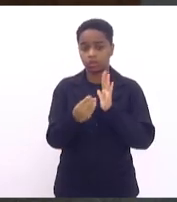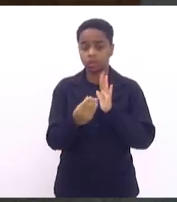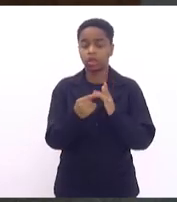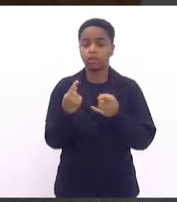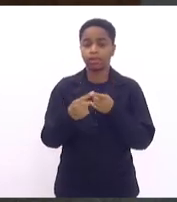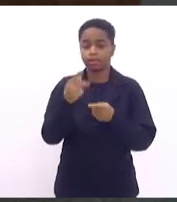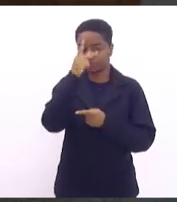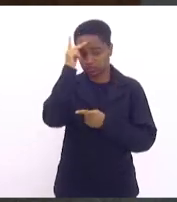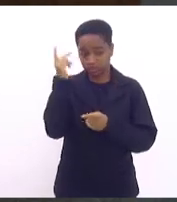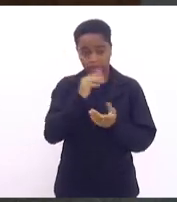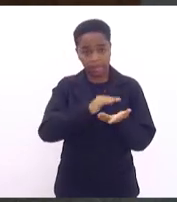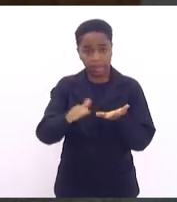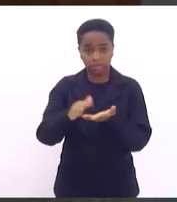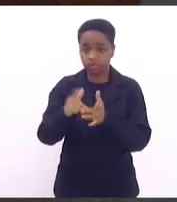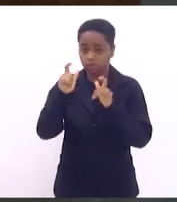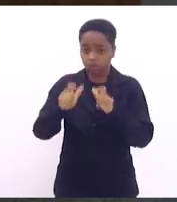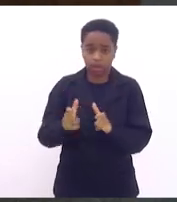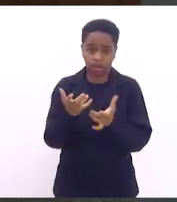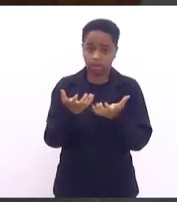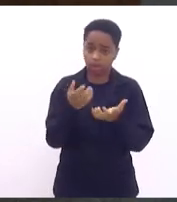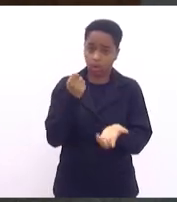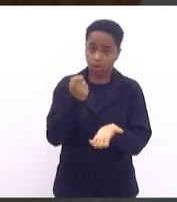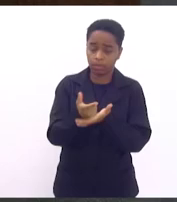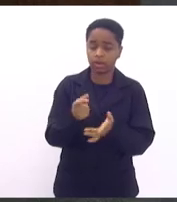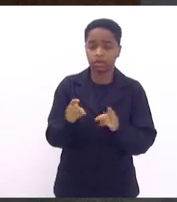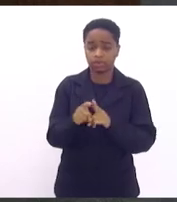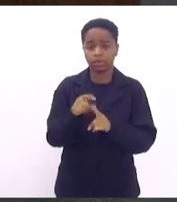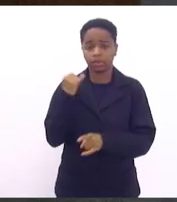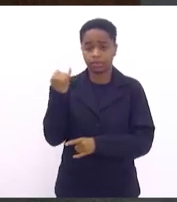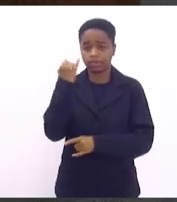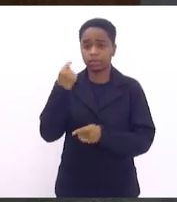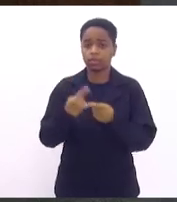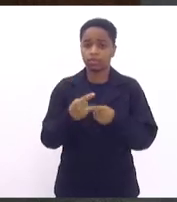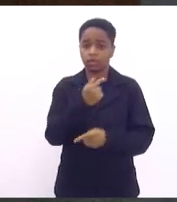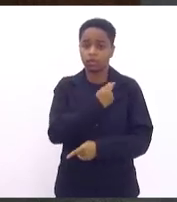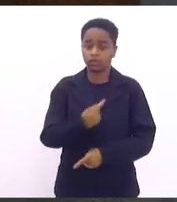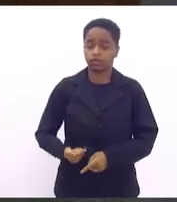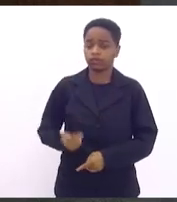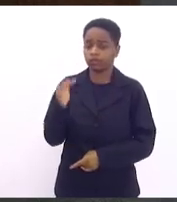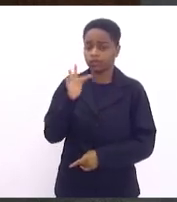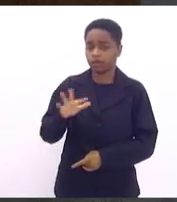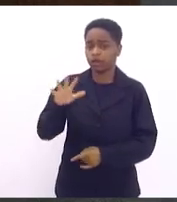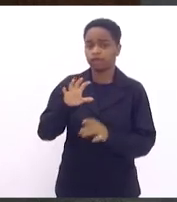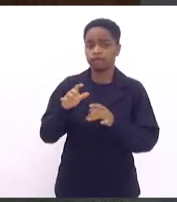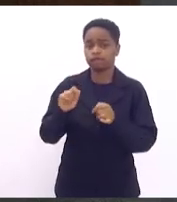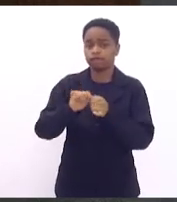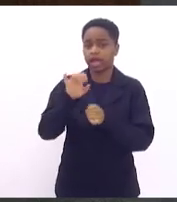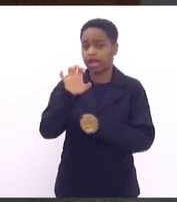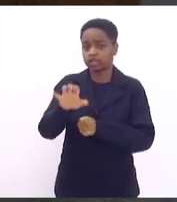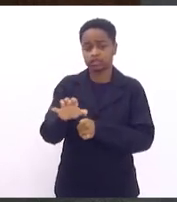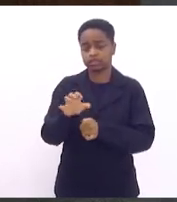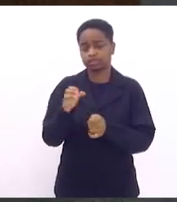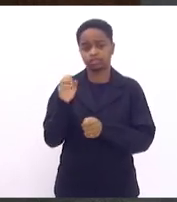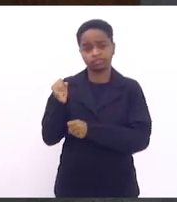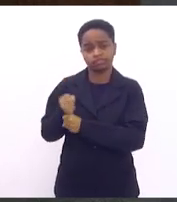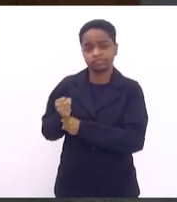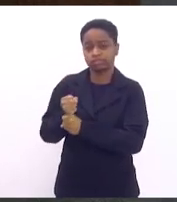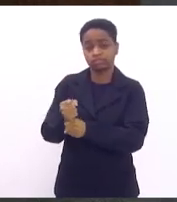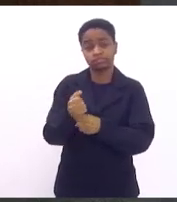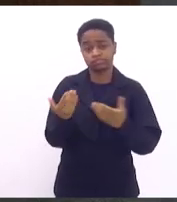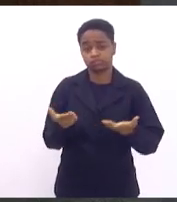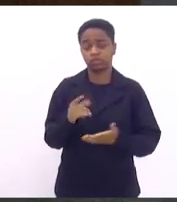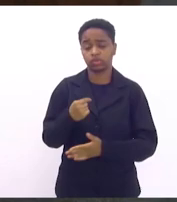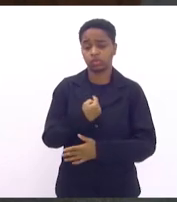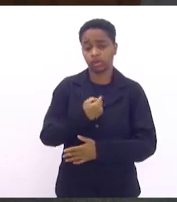quiser comprar. Isso é muito importante. O governo federal também faz dessa forma há muito tempo, há diferentes governos, e a gente acha que é a